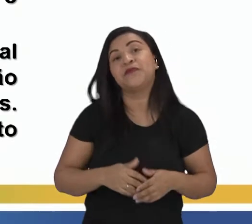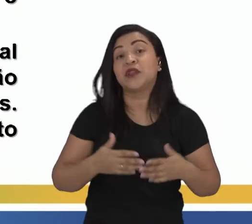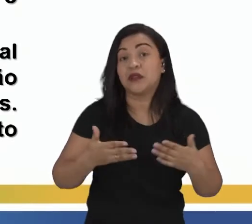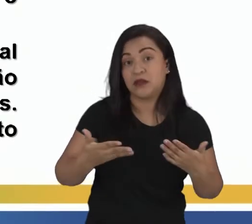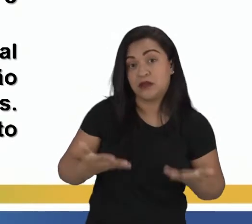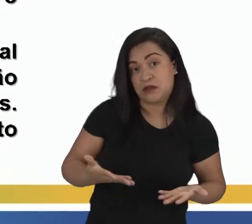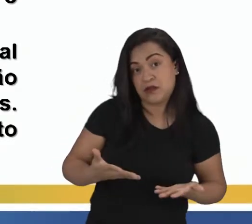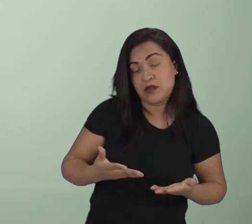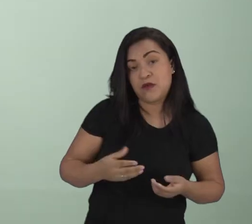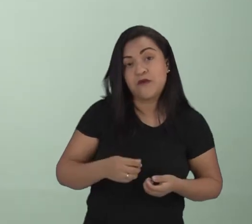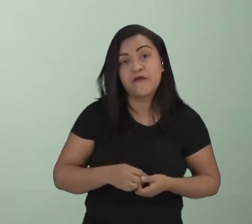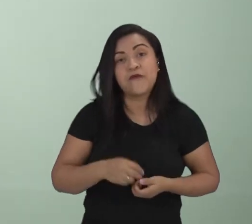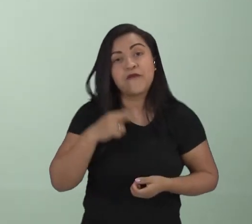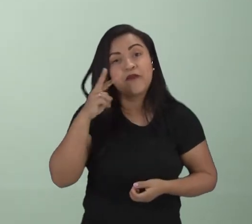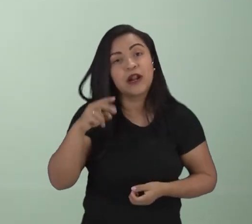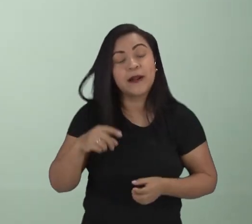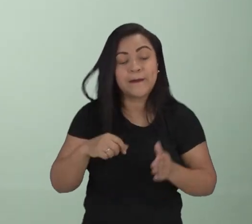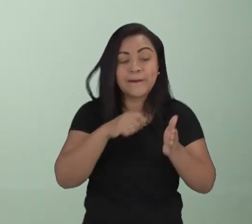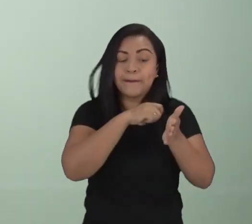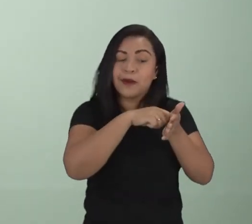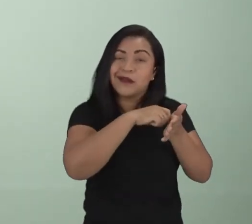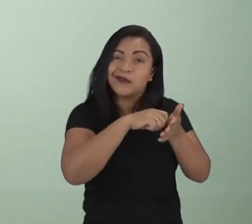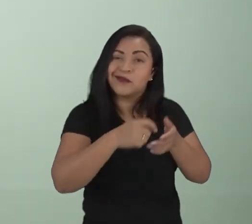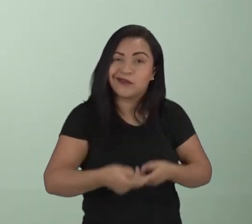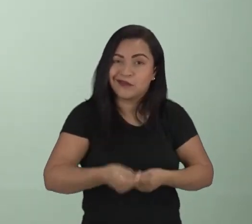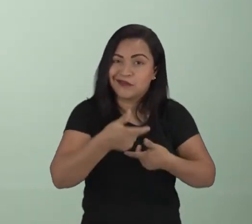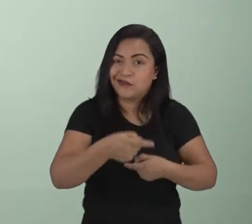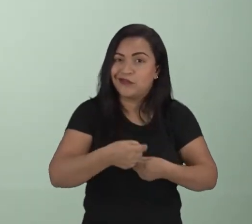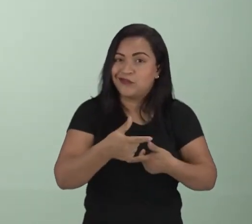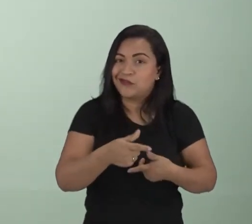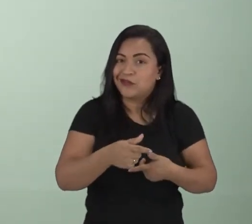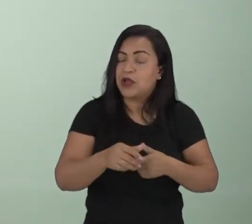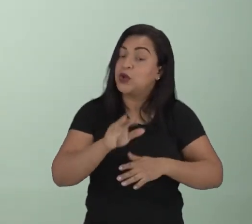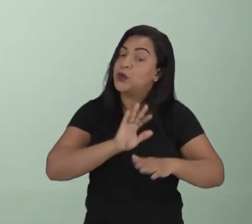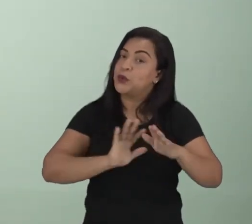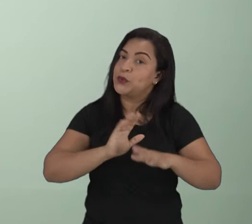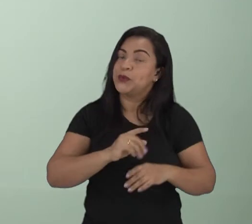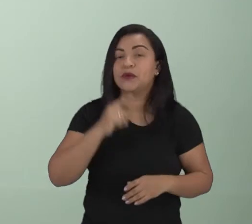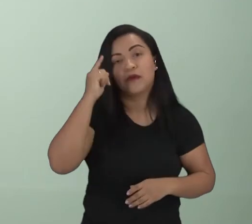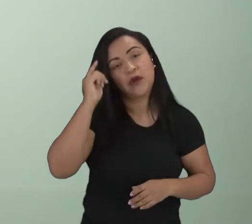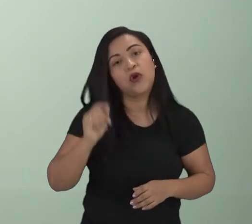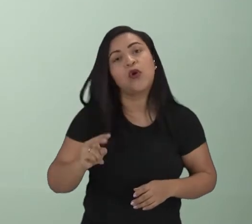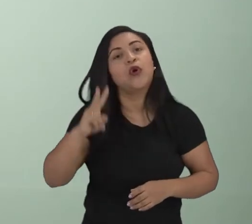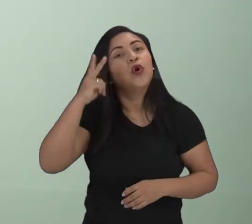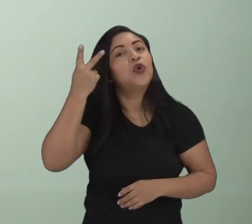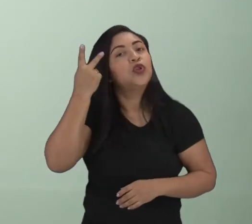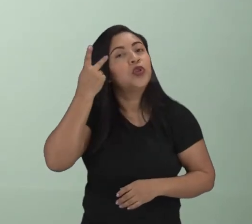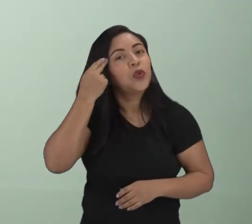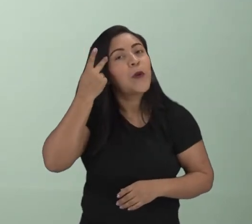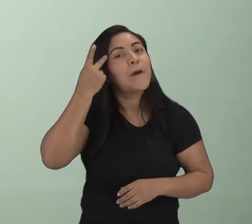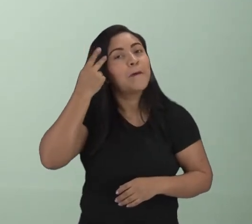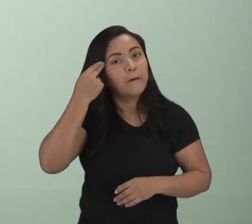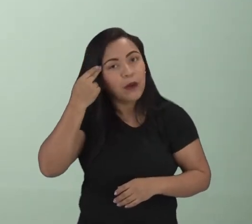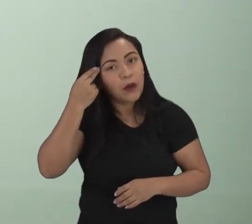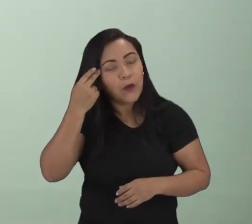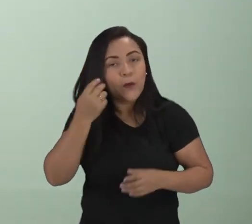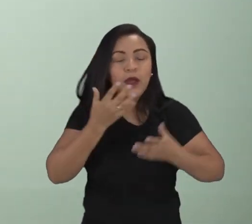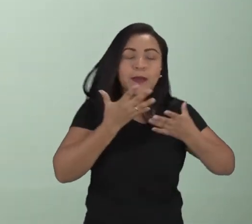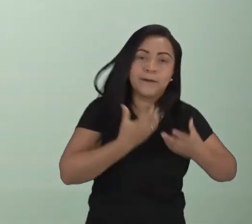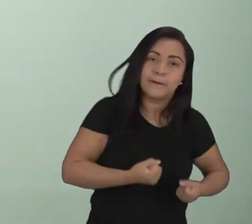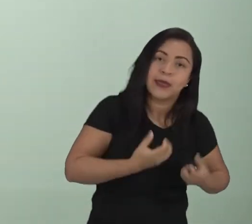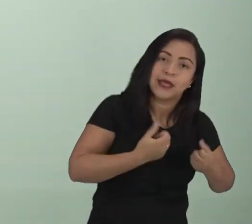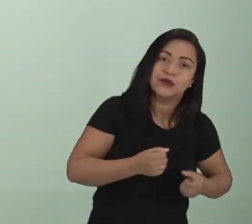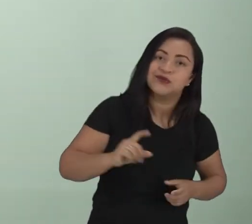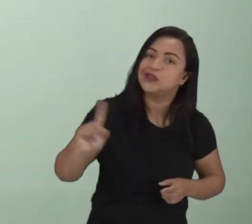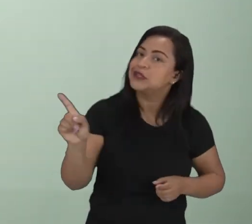Então, vale a pena anotar essa dica. Não caia nessa pegadinha. Normal e peso não são ação e reação.